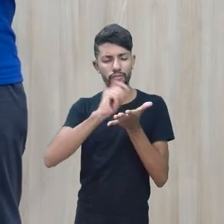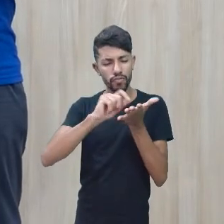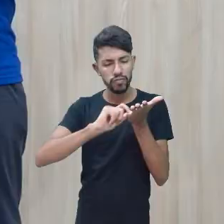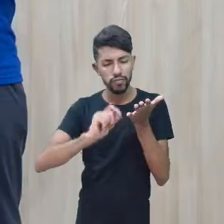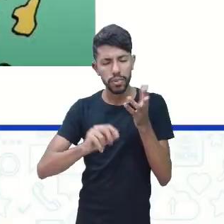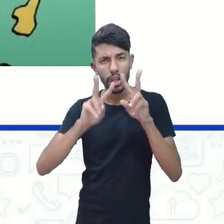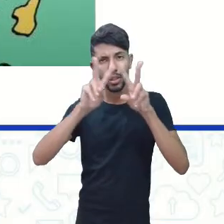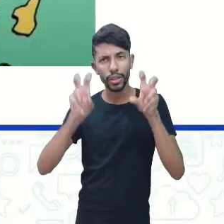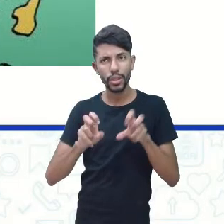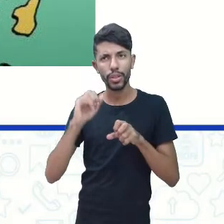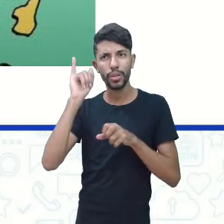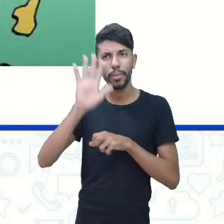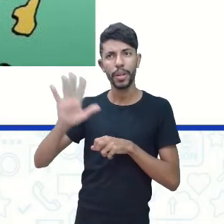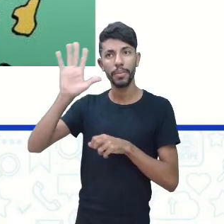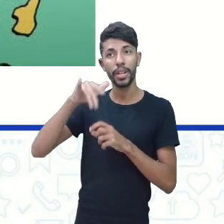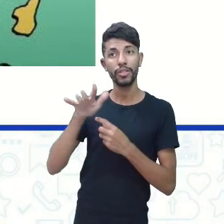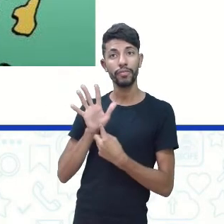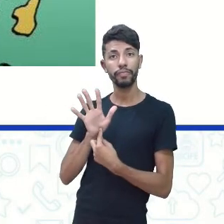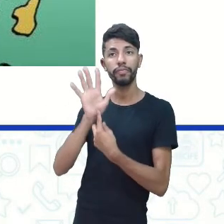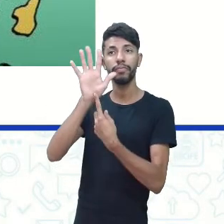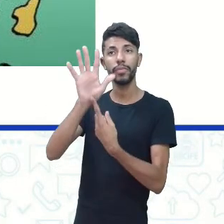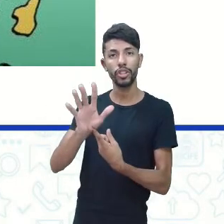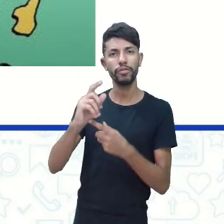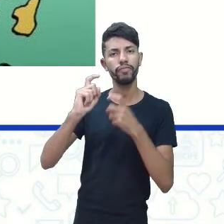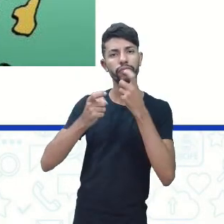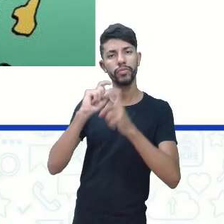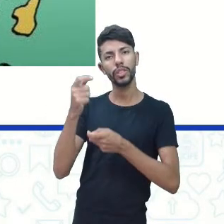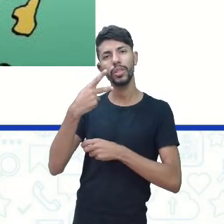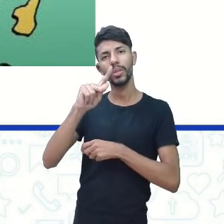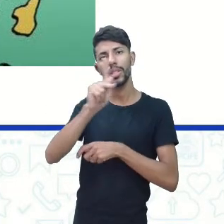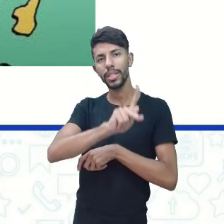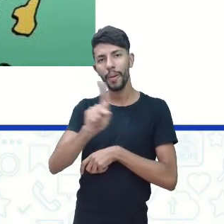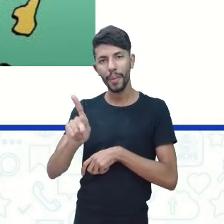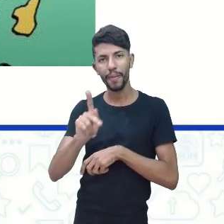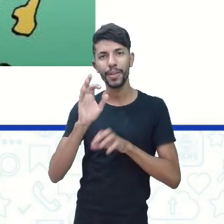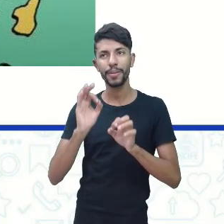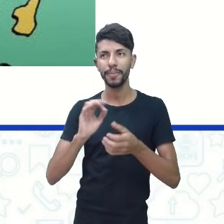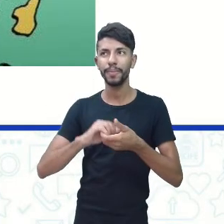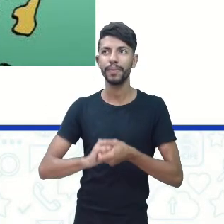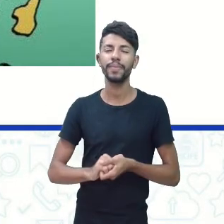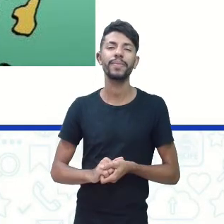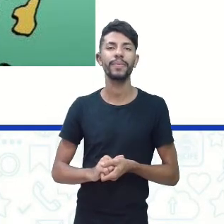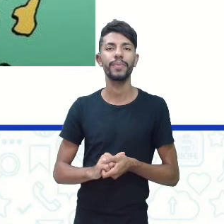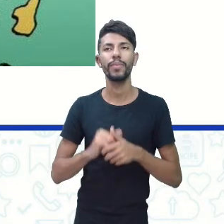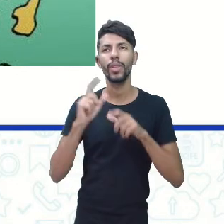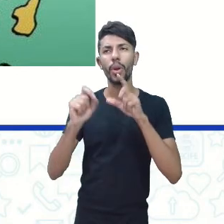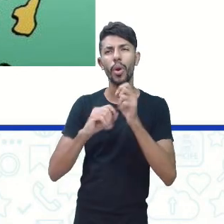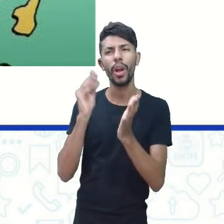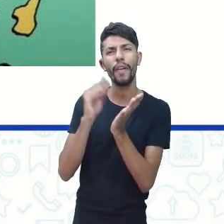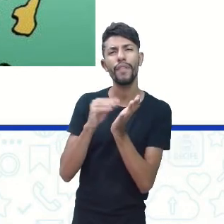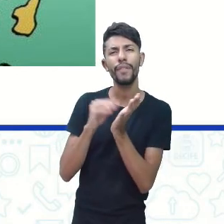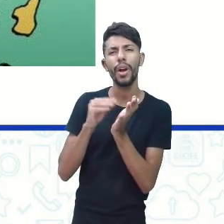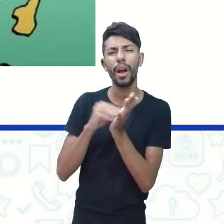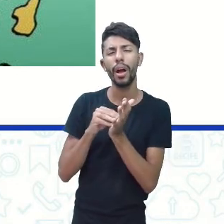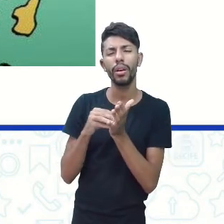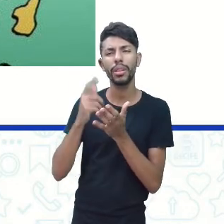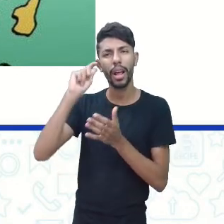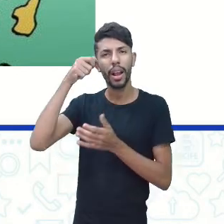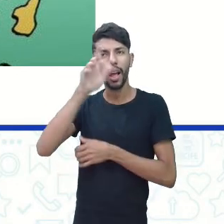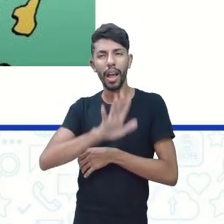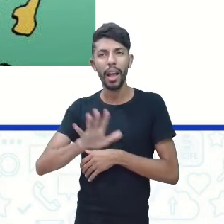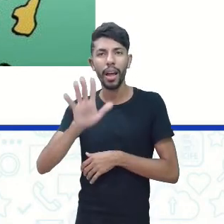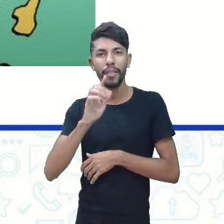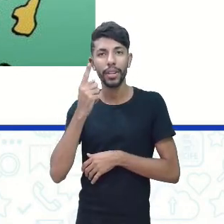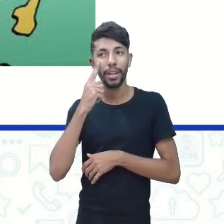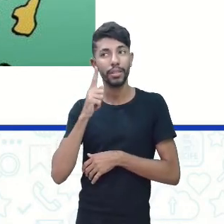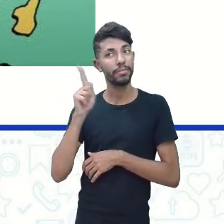essa imagem e vai levar para discutir com o seu professor. Olha aí, ó. O que será que está aí faltando na África? A professora Vanessa já deu aí